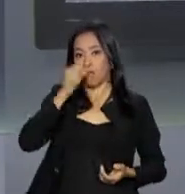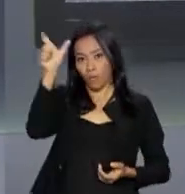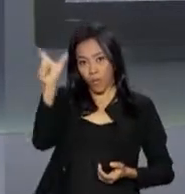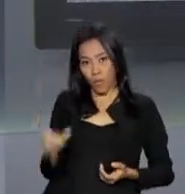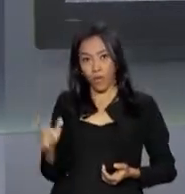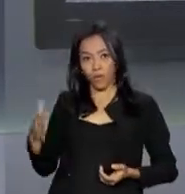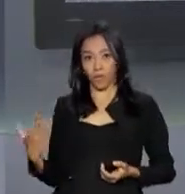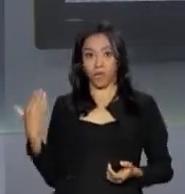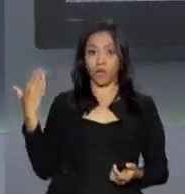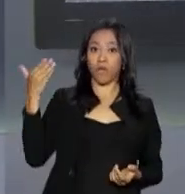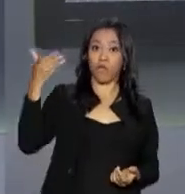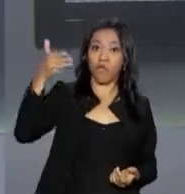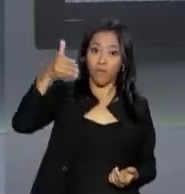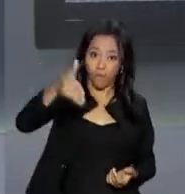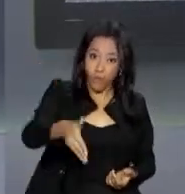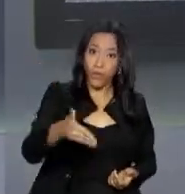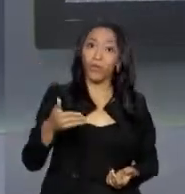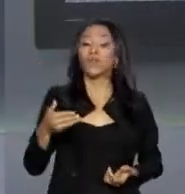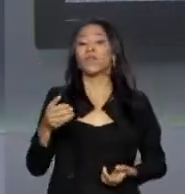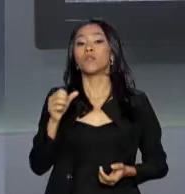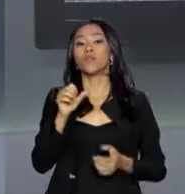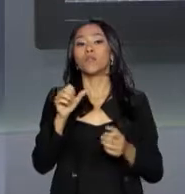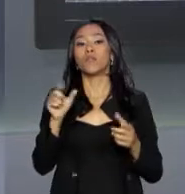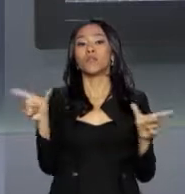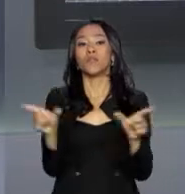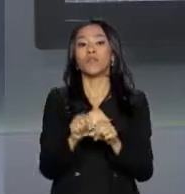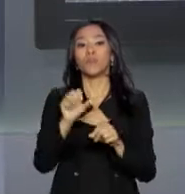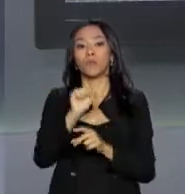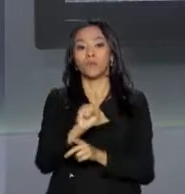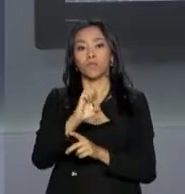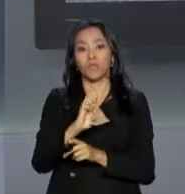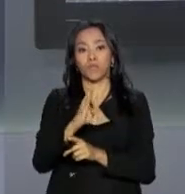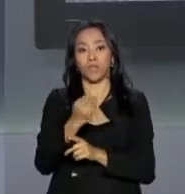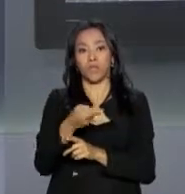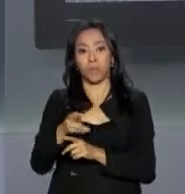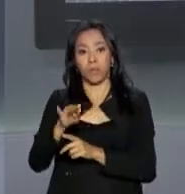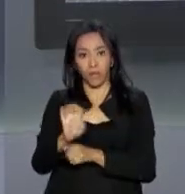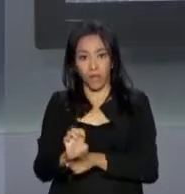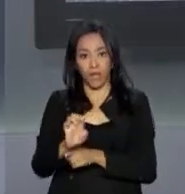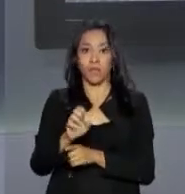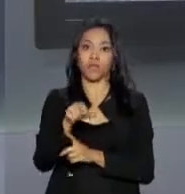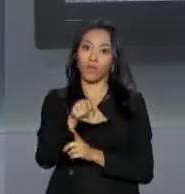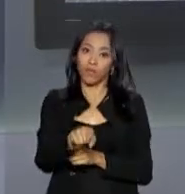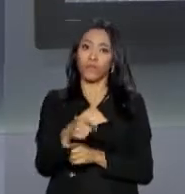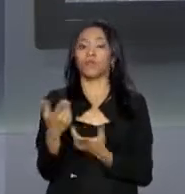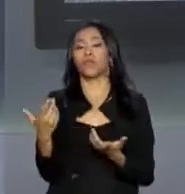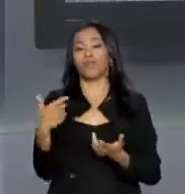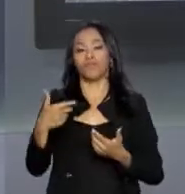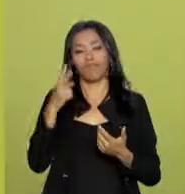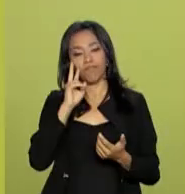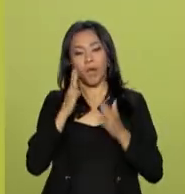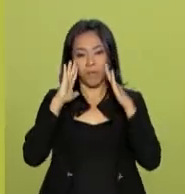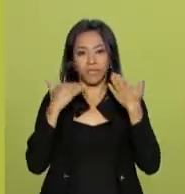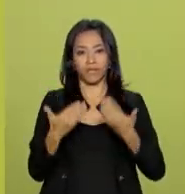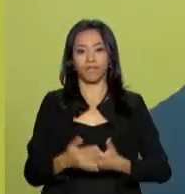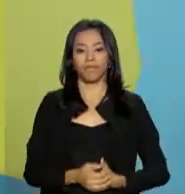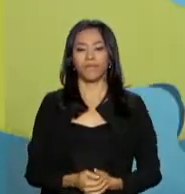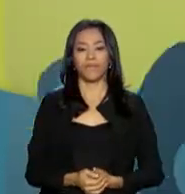até o estande do SEBRAE, onde foi promovida uma competição sobre gestão híbrida.